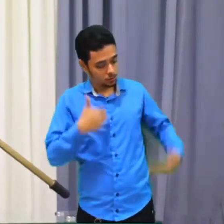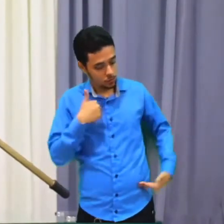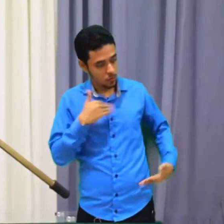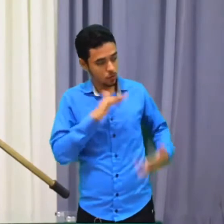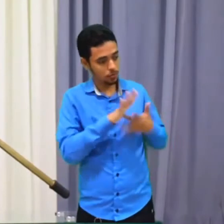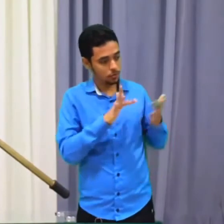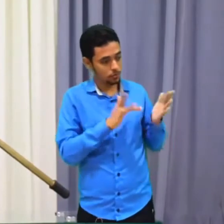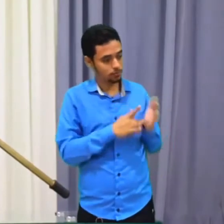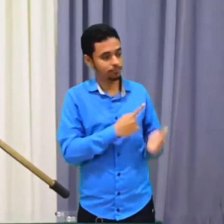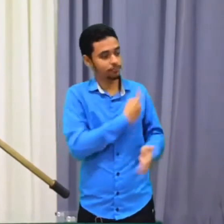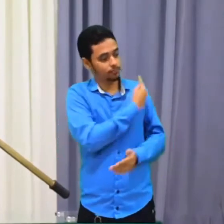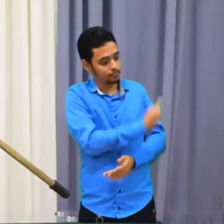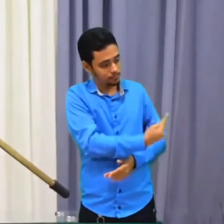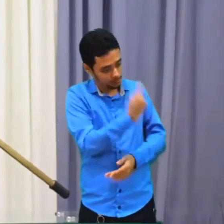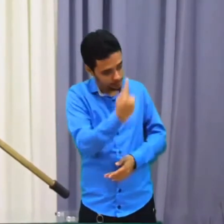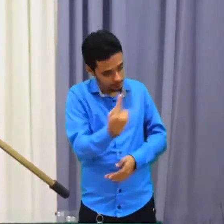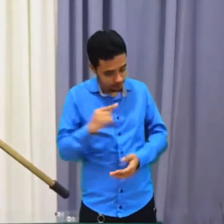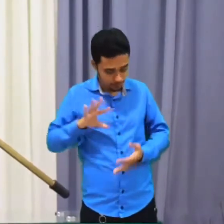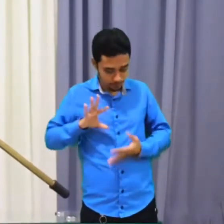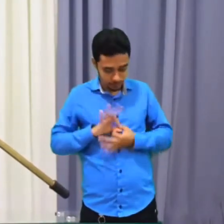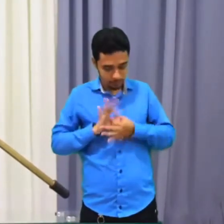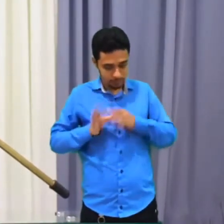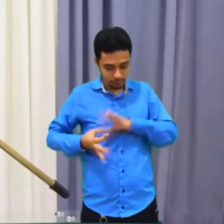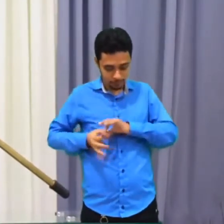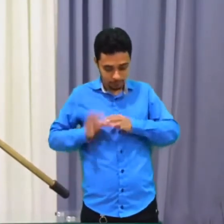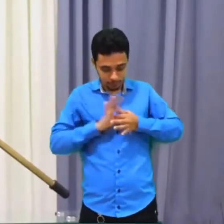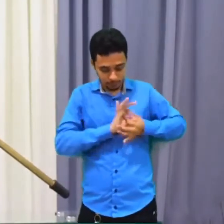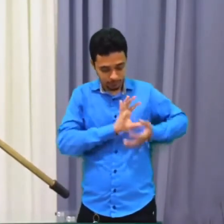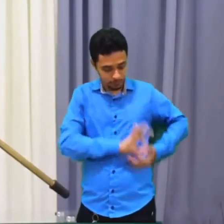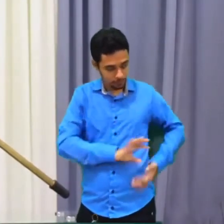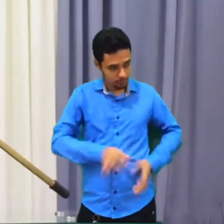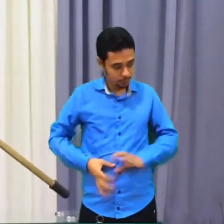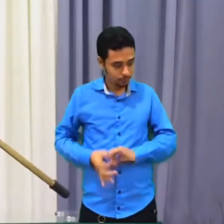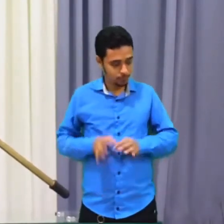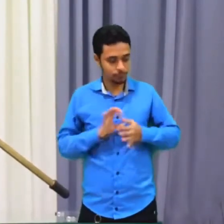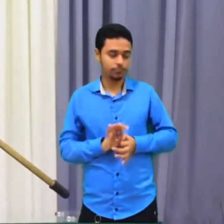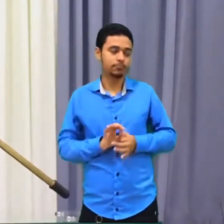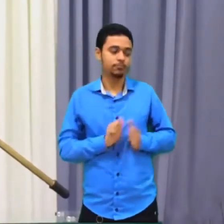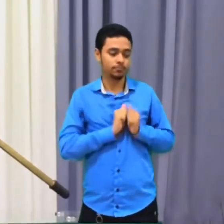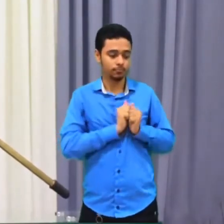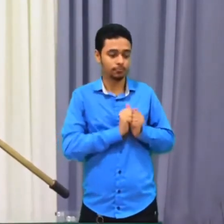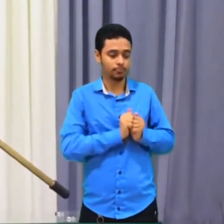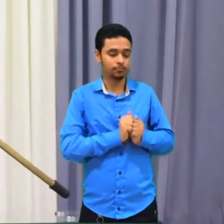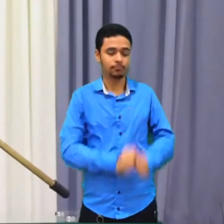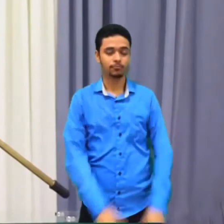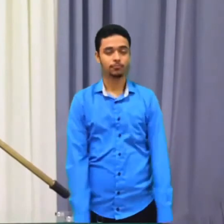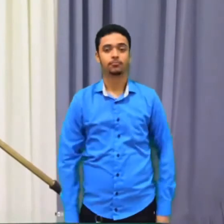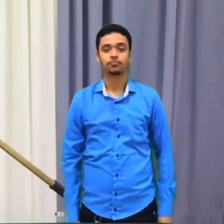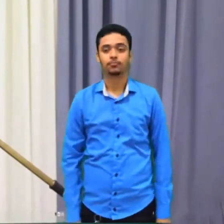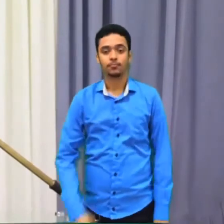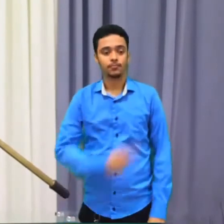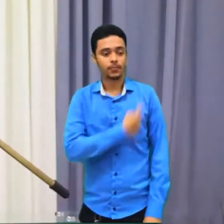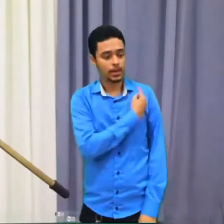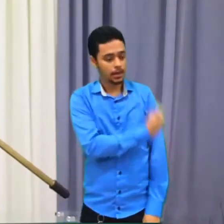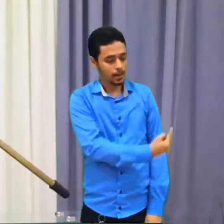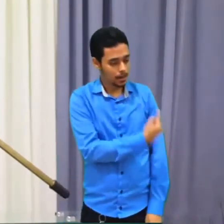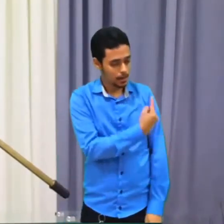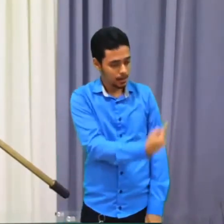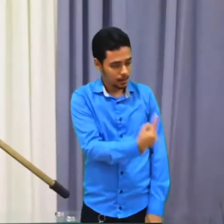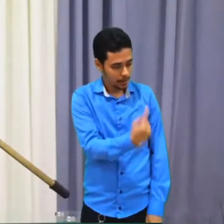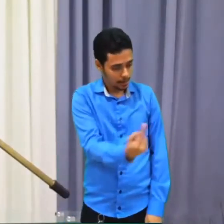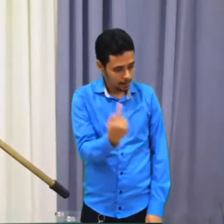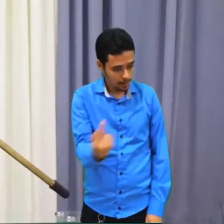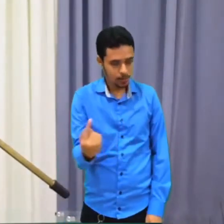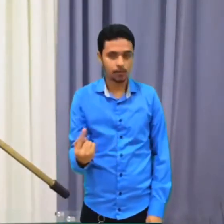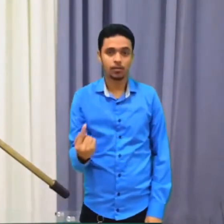e individualmente seus membros. Individualmente.